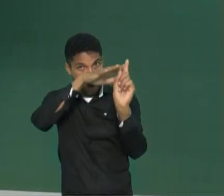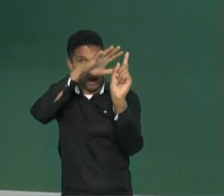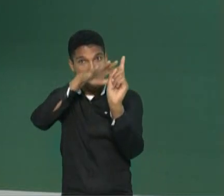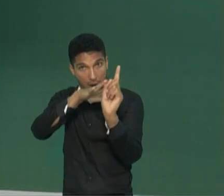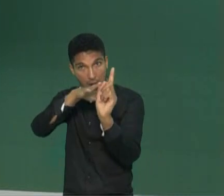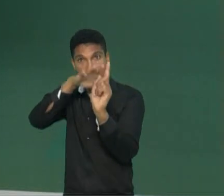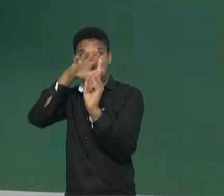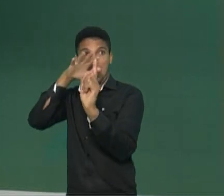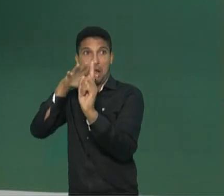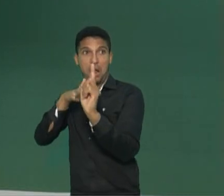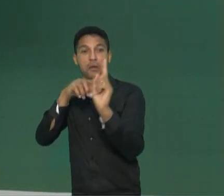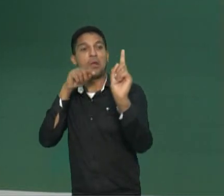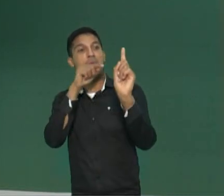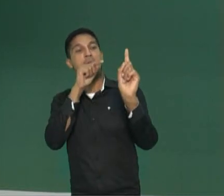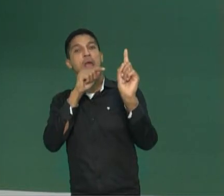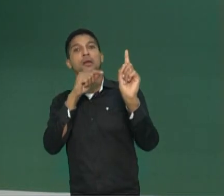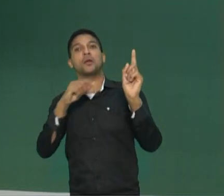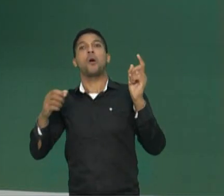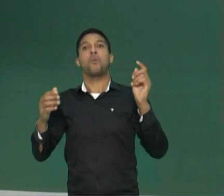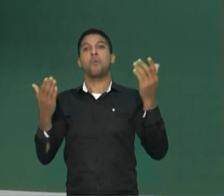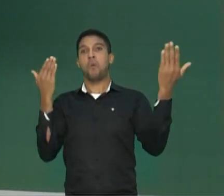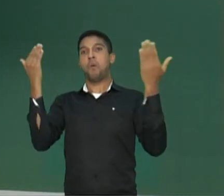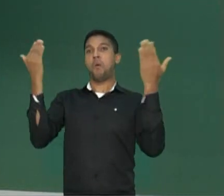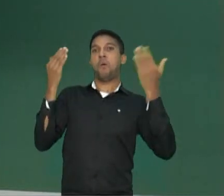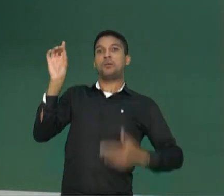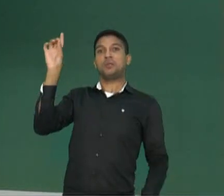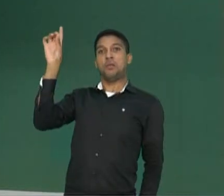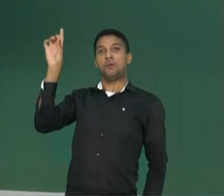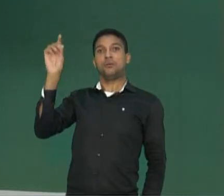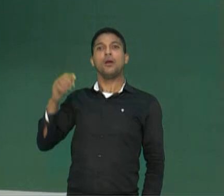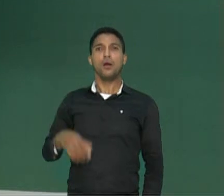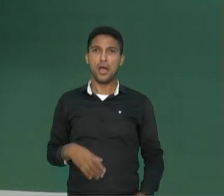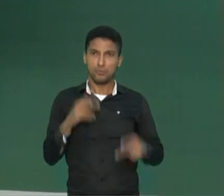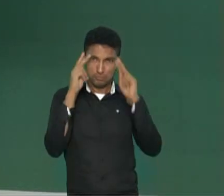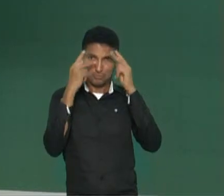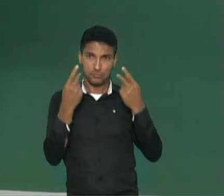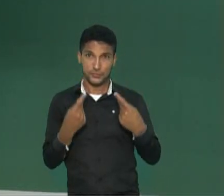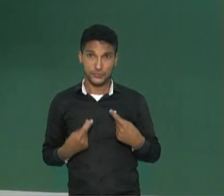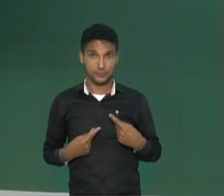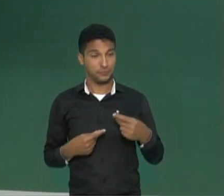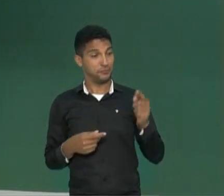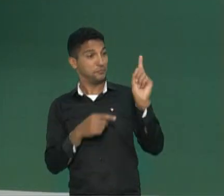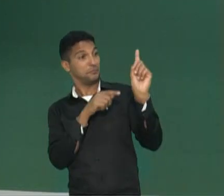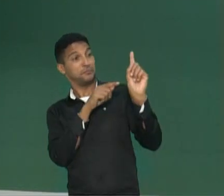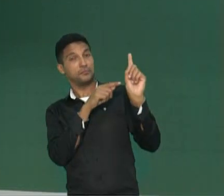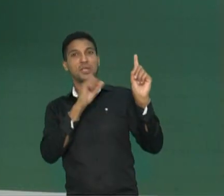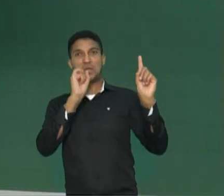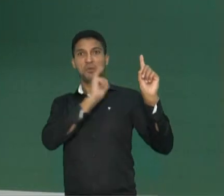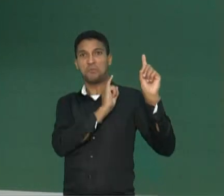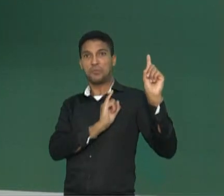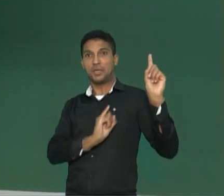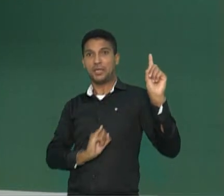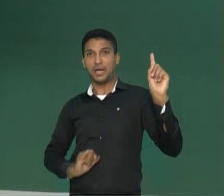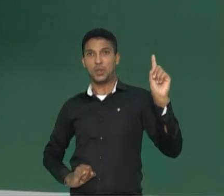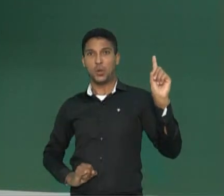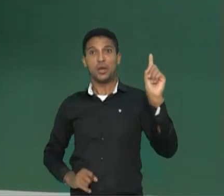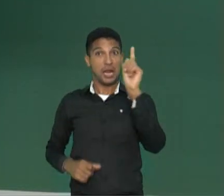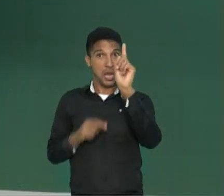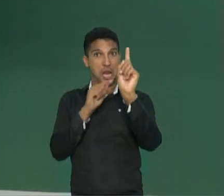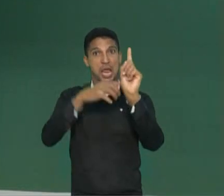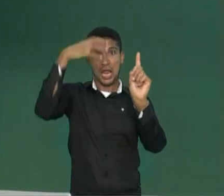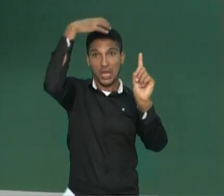que a gente não vai ver em outras artes. Proposital, tá? O imperador era assim, era um só rei, um só